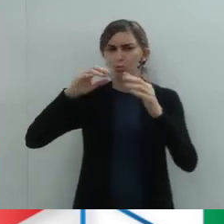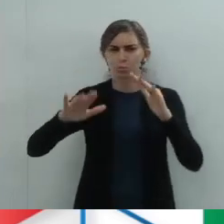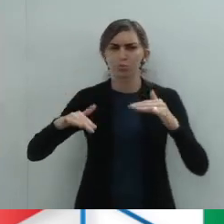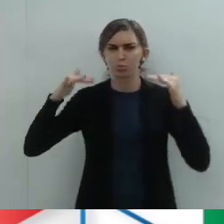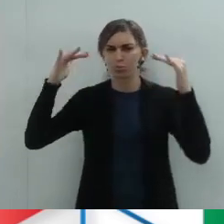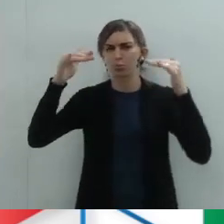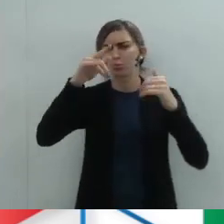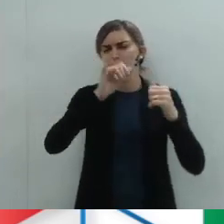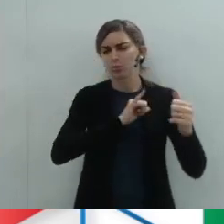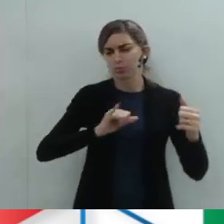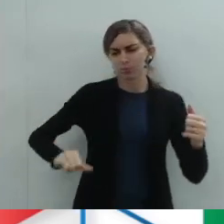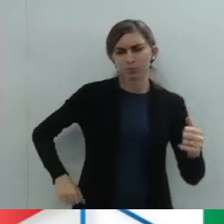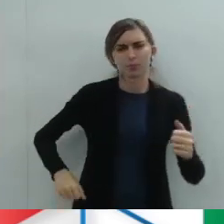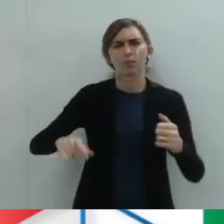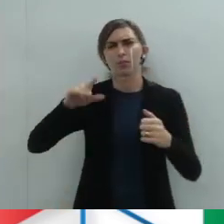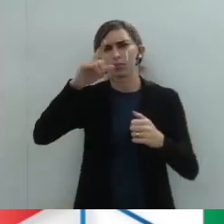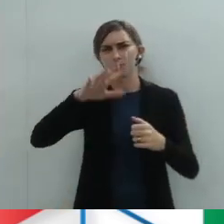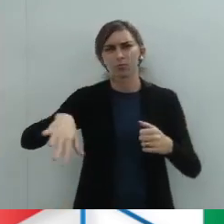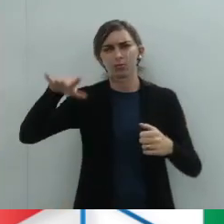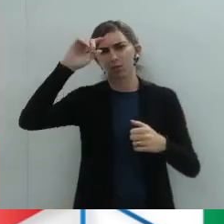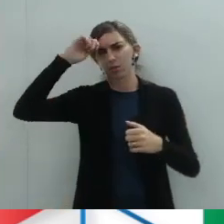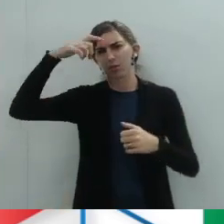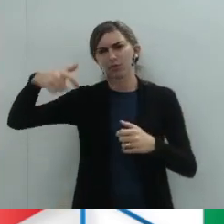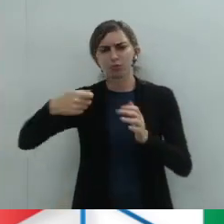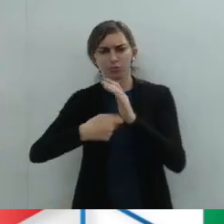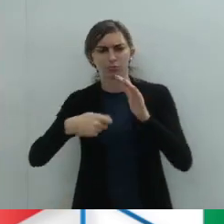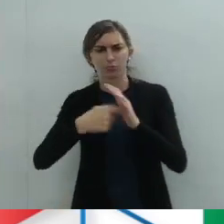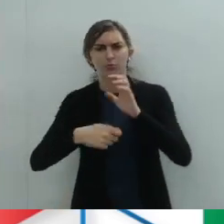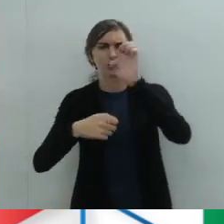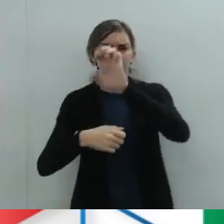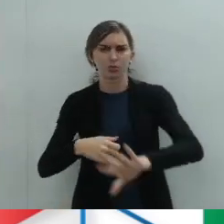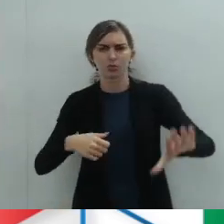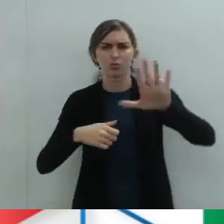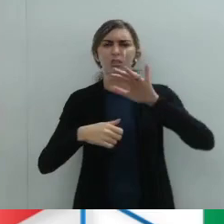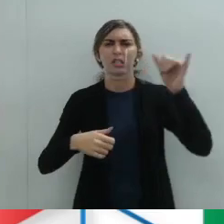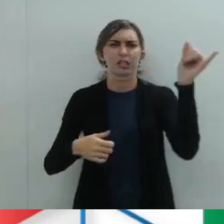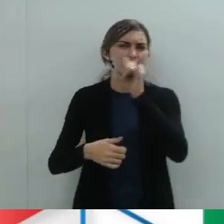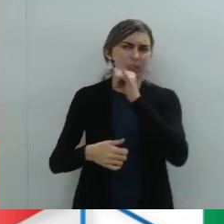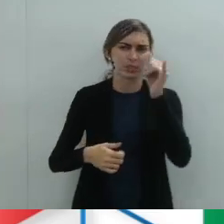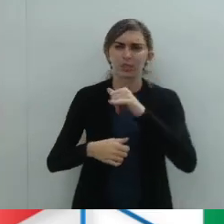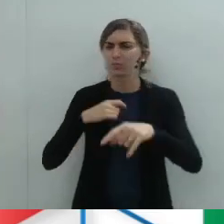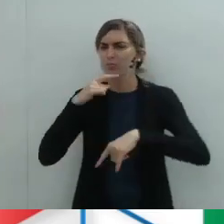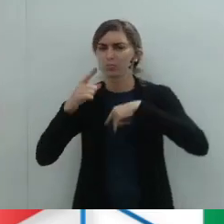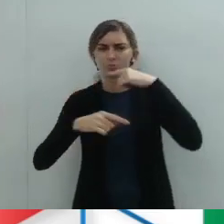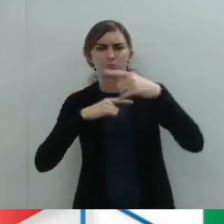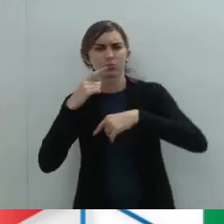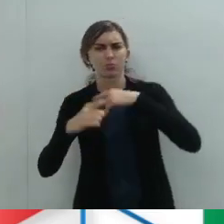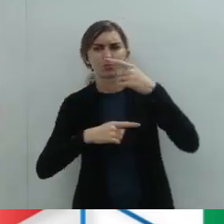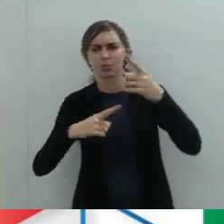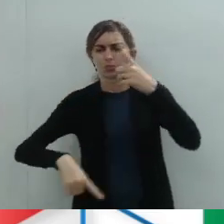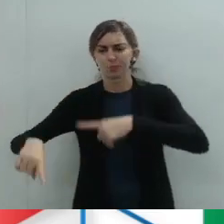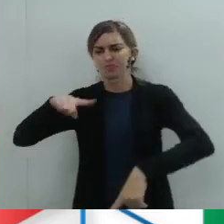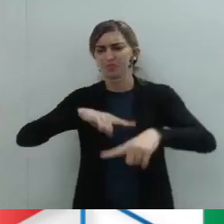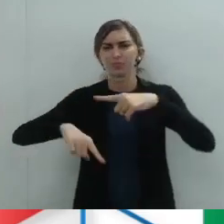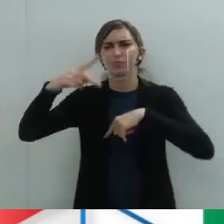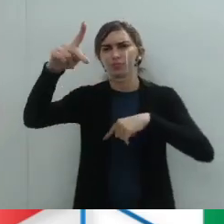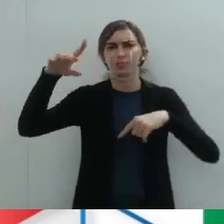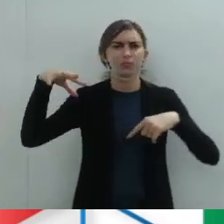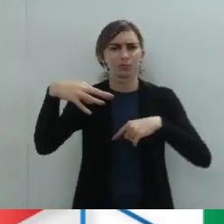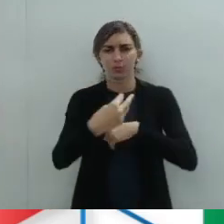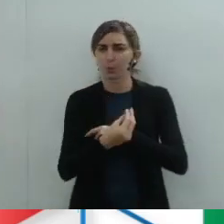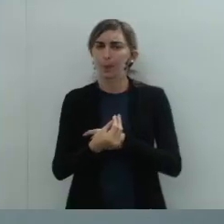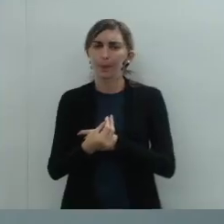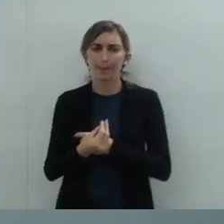aos colonizadores europeus. Mesmo os italianos jamais conseguiriam dominá-los totalmente.